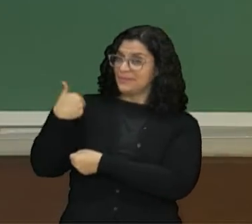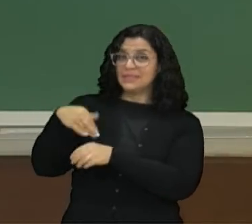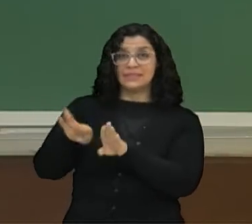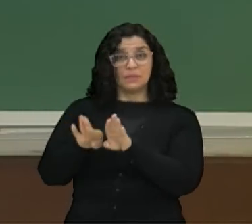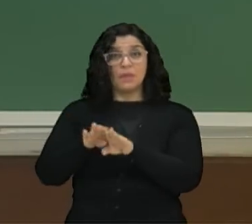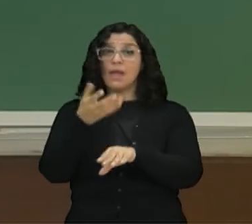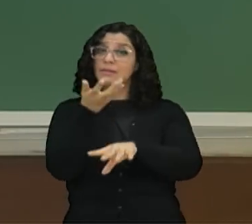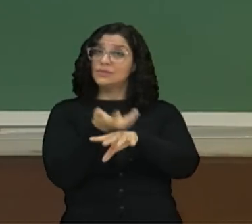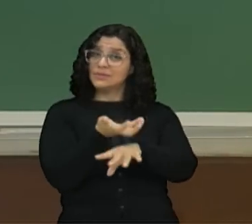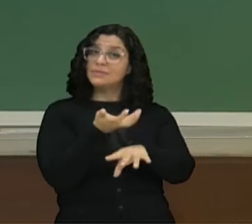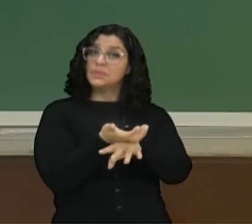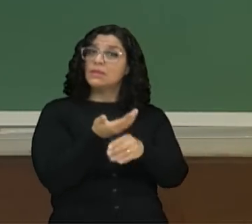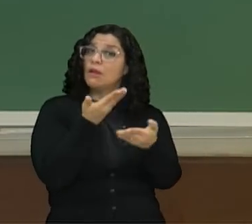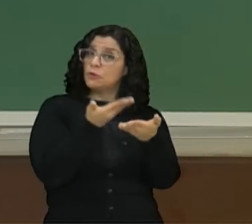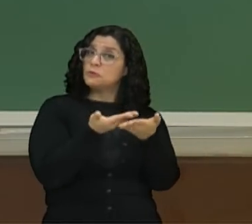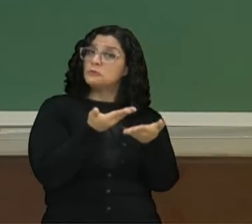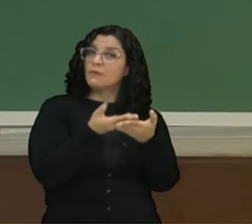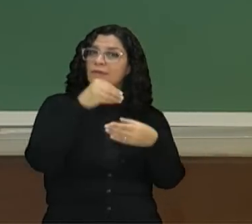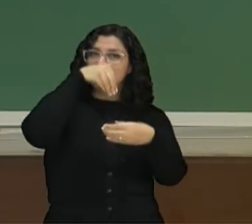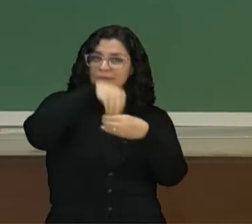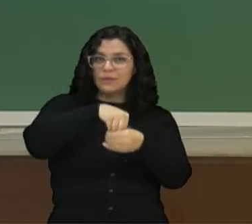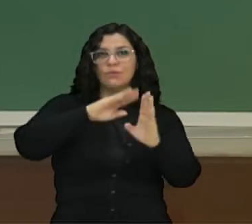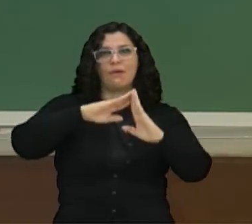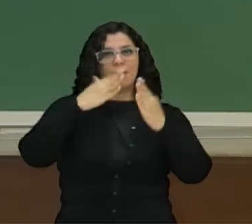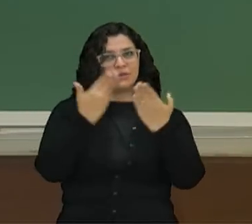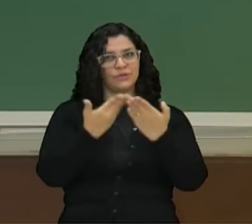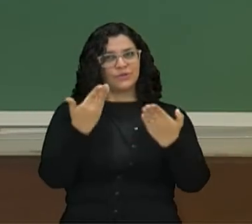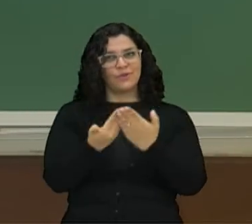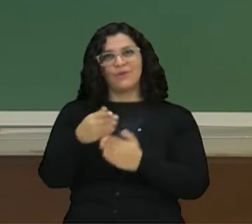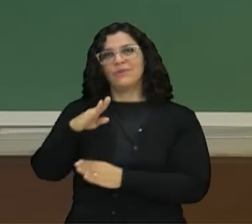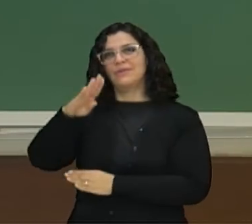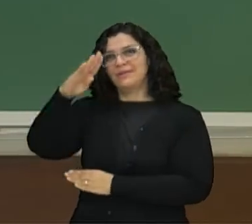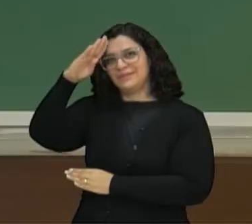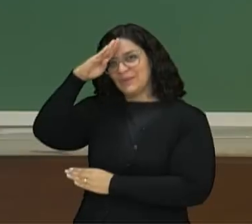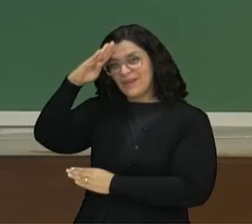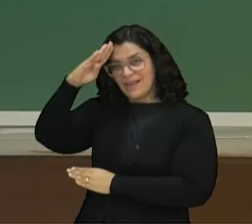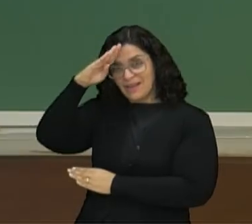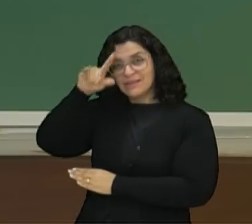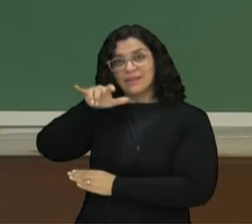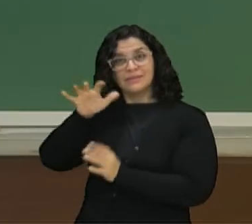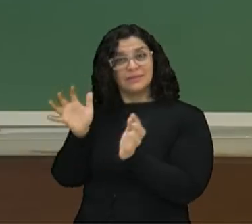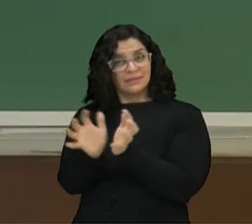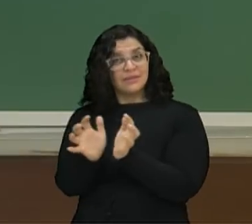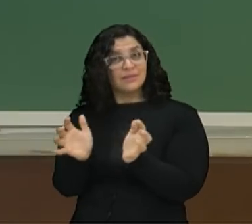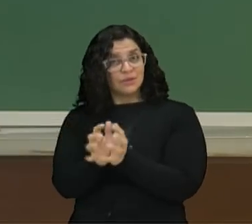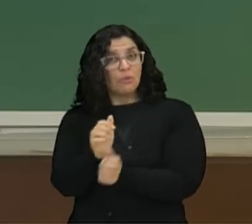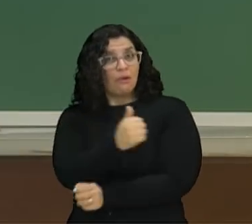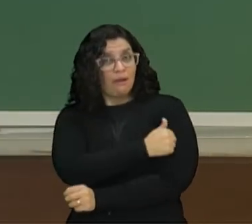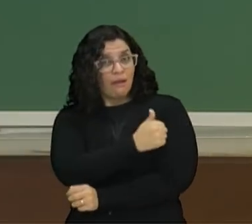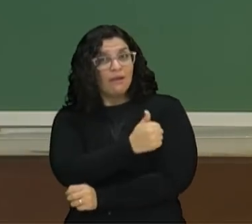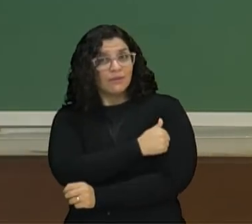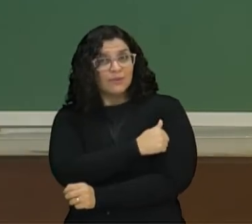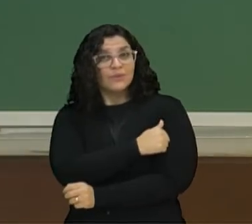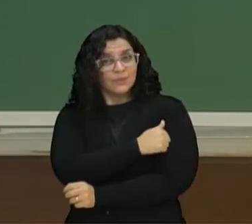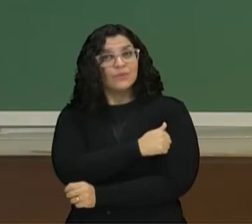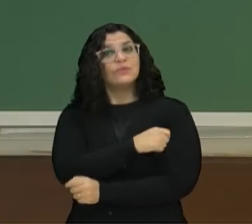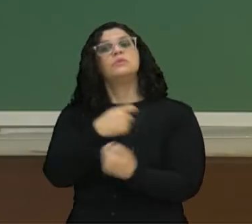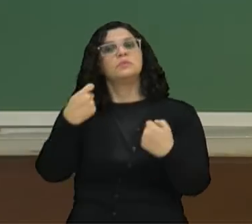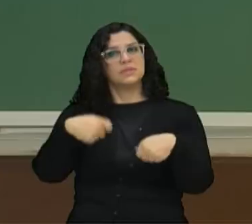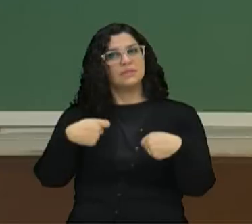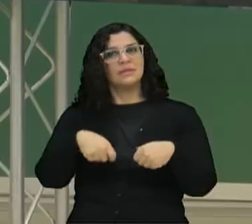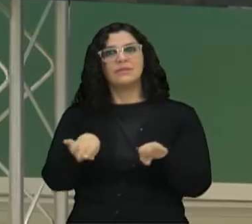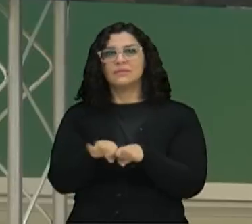uma disciplina, uma matéria mesmo, que era conteúdo que esses alunos da Escola de Educação Física do